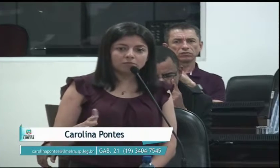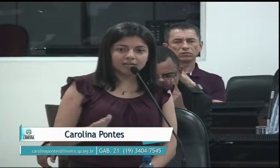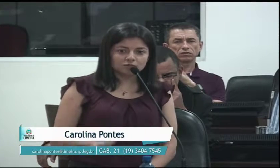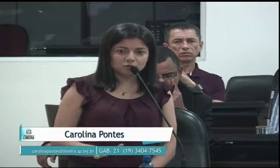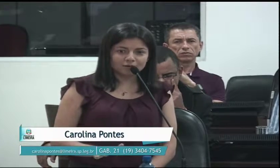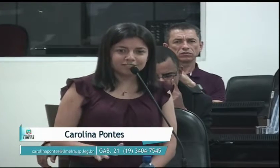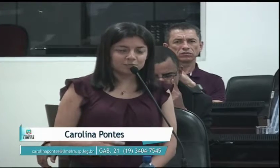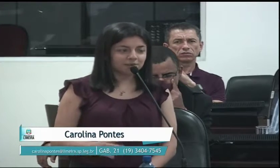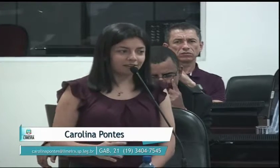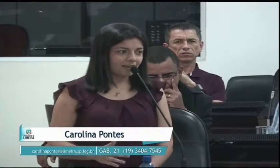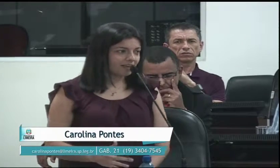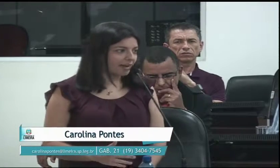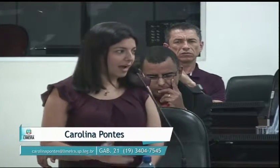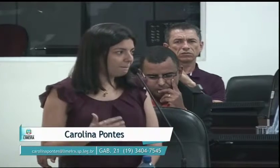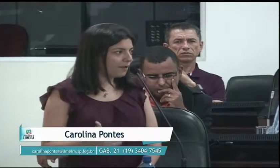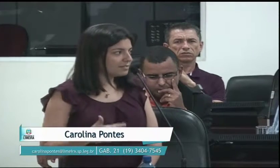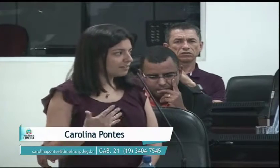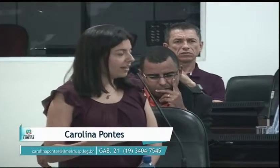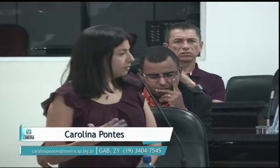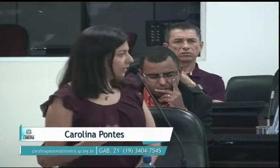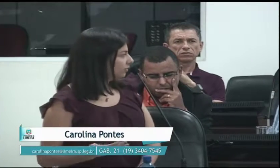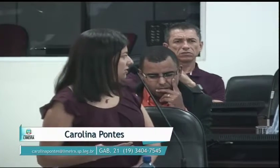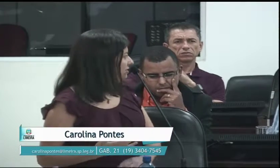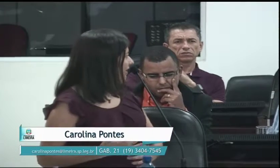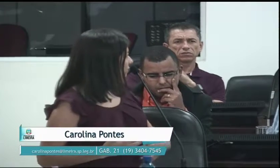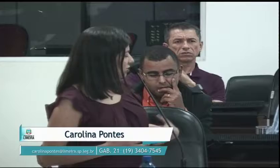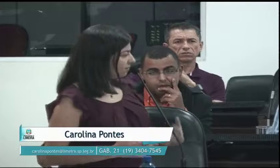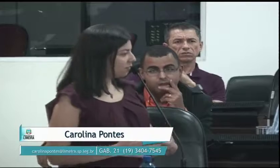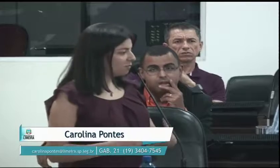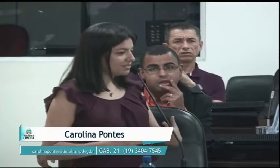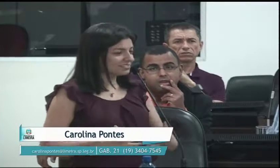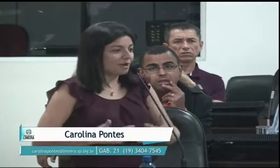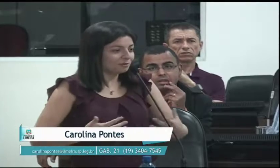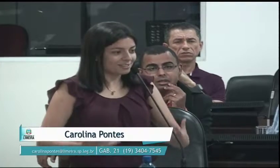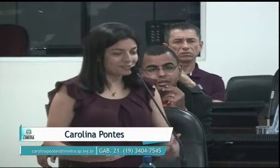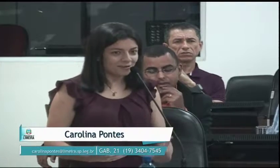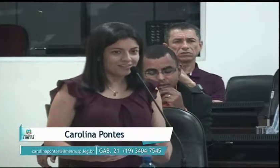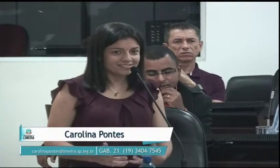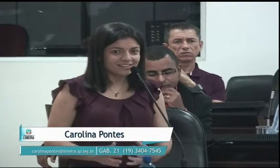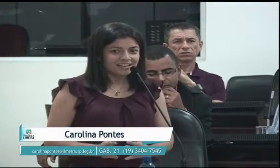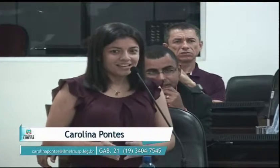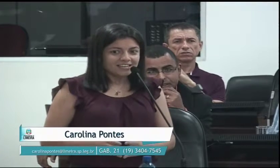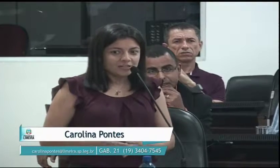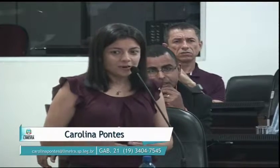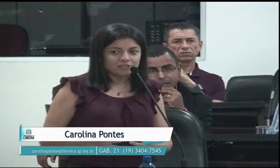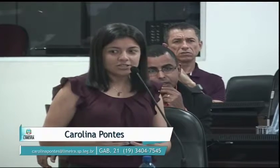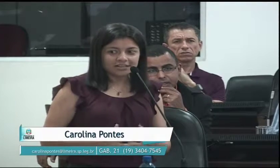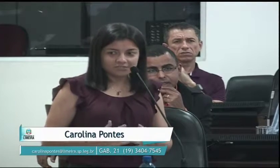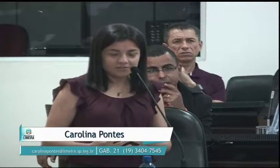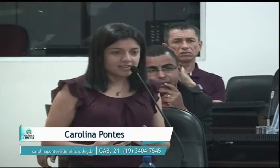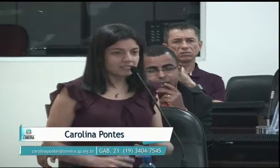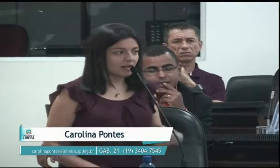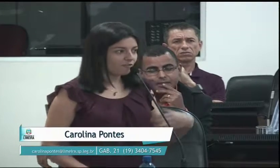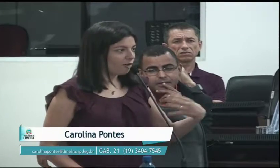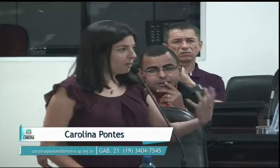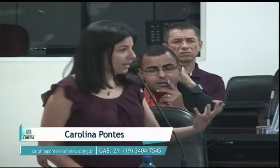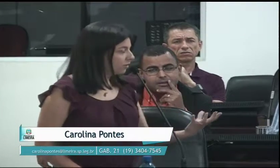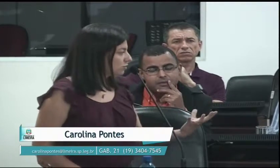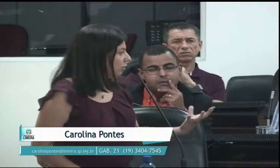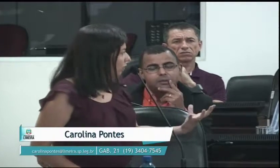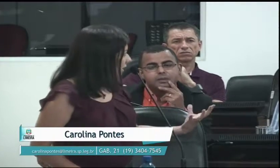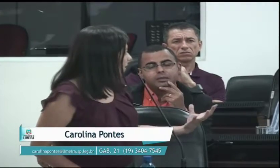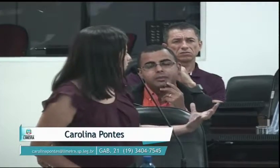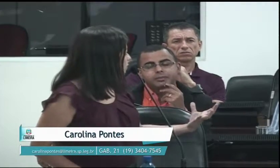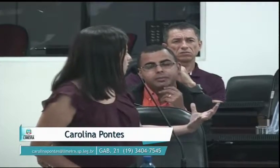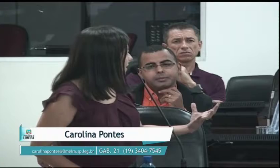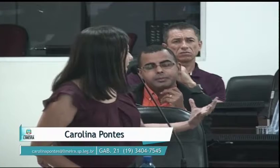algumas ponderações, porque após a fala do vereador Estevão, já vi algumas exaltações, e que eu acho que, às vezes, da forma que